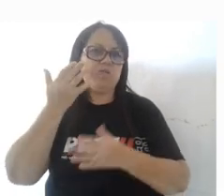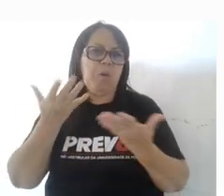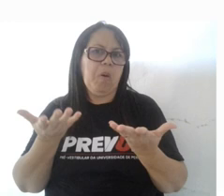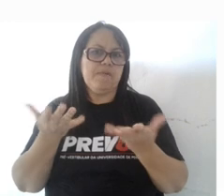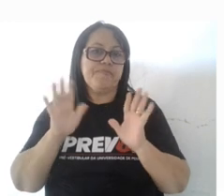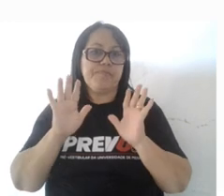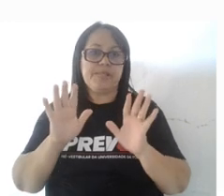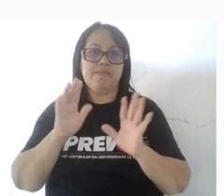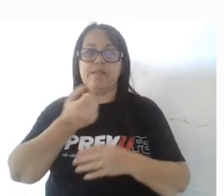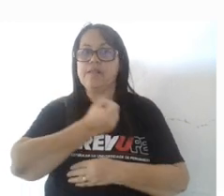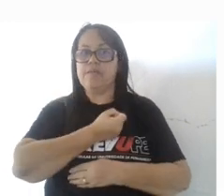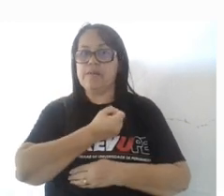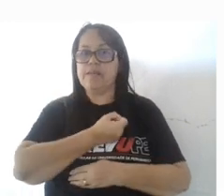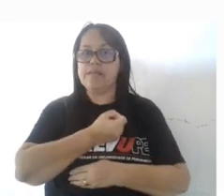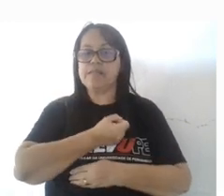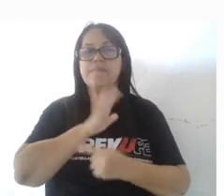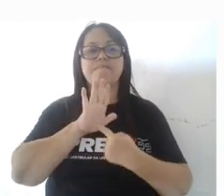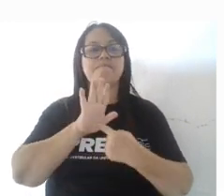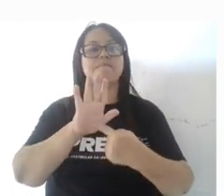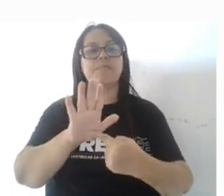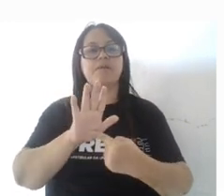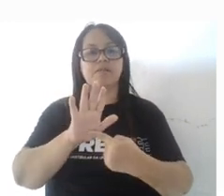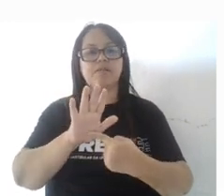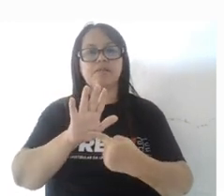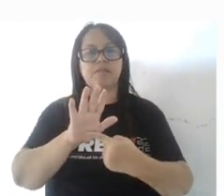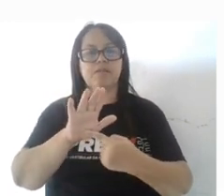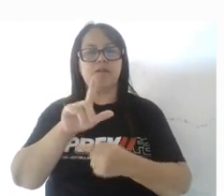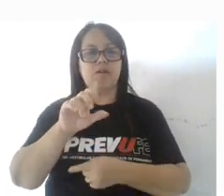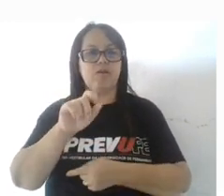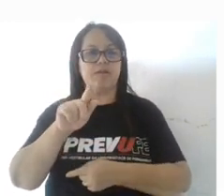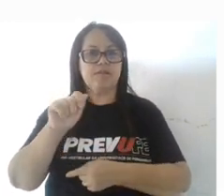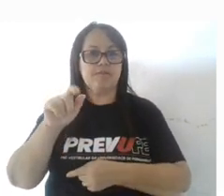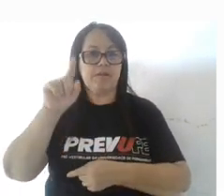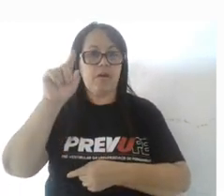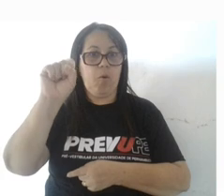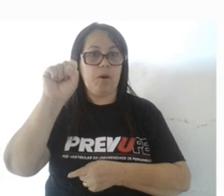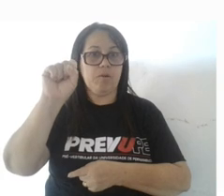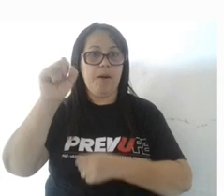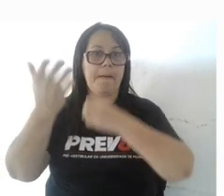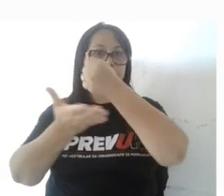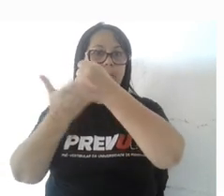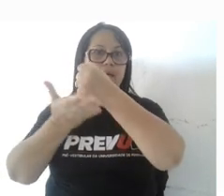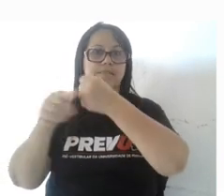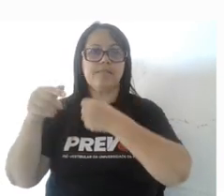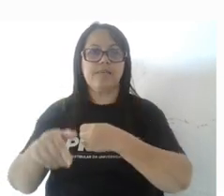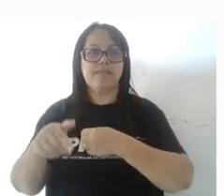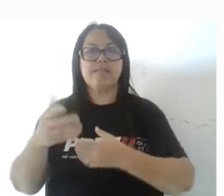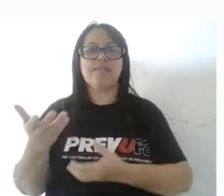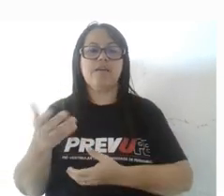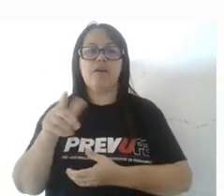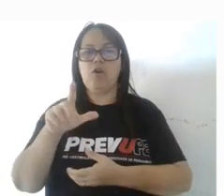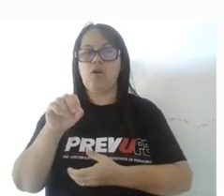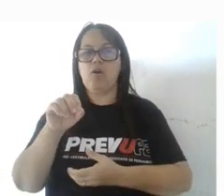conheço. Então, esse número aqui representa o logaritmando. Esse daqui é a base e esse é